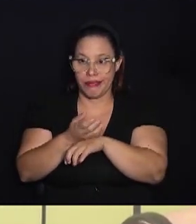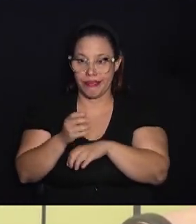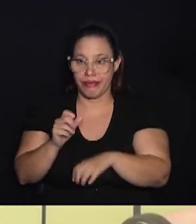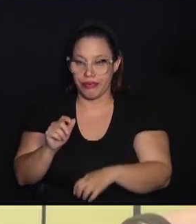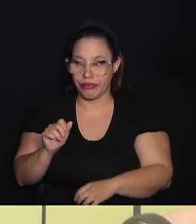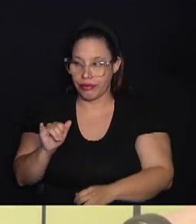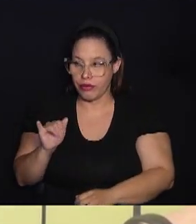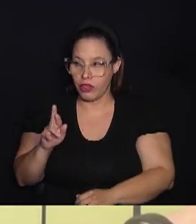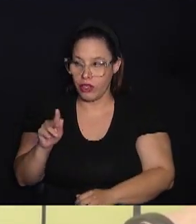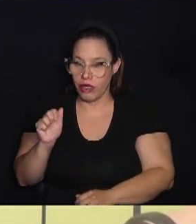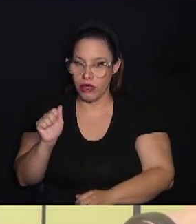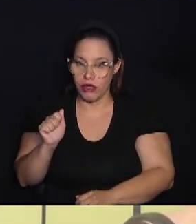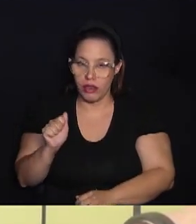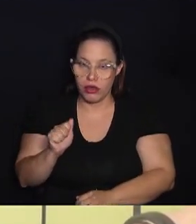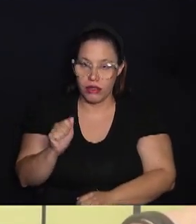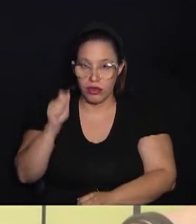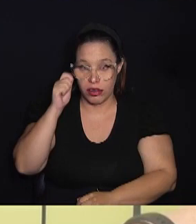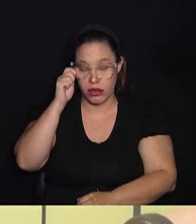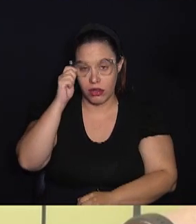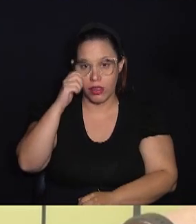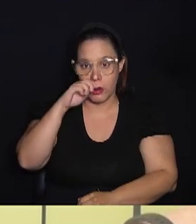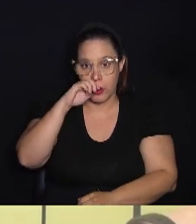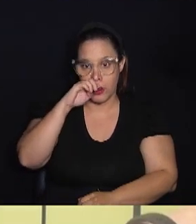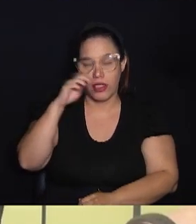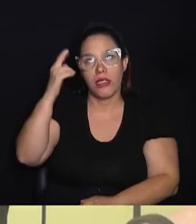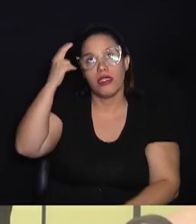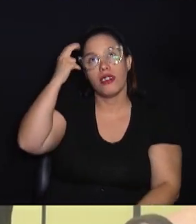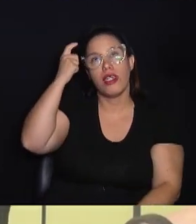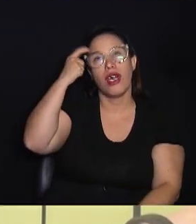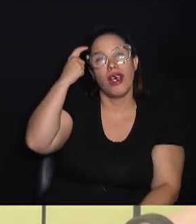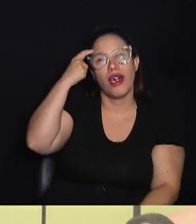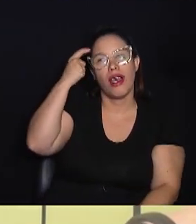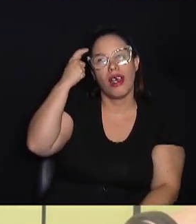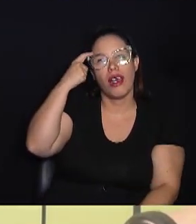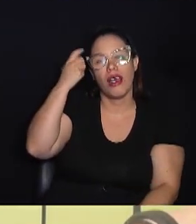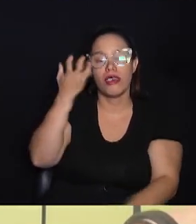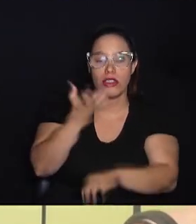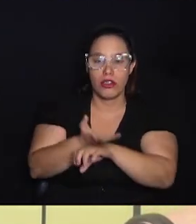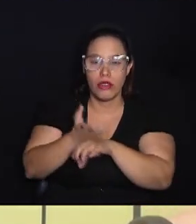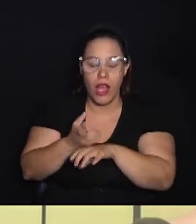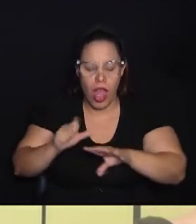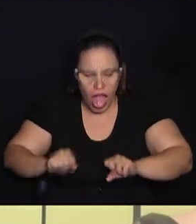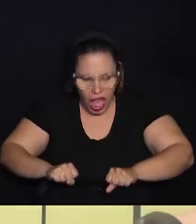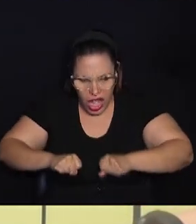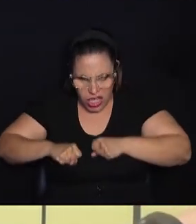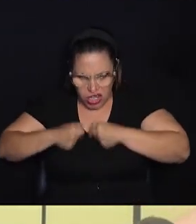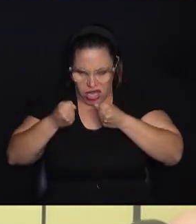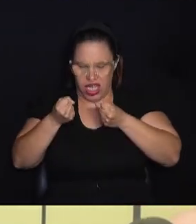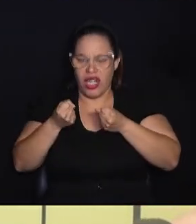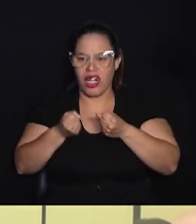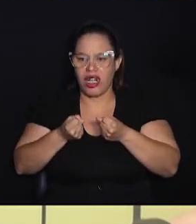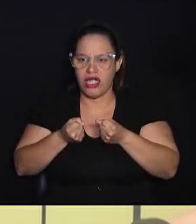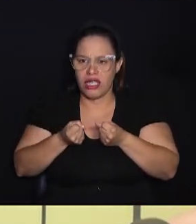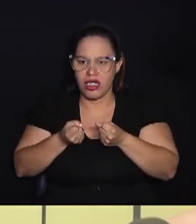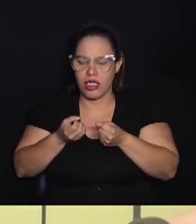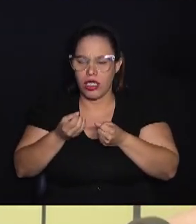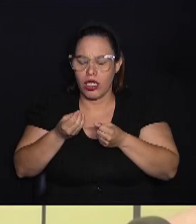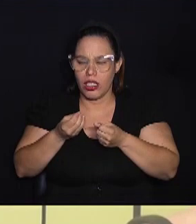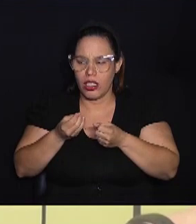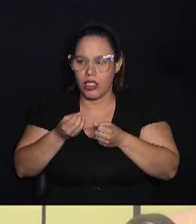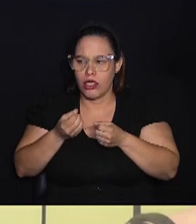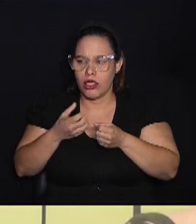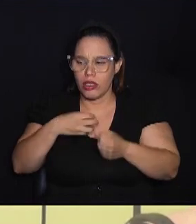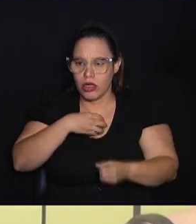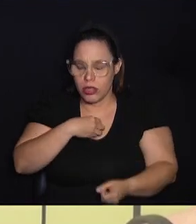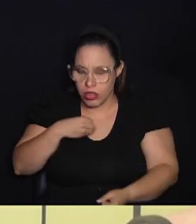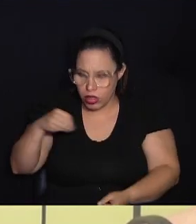ideia hegemônica dessa medicina hegemônica a ideia de disciplina é se esforce muito se prive do que precisar para conseguir algo como se isso